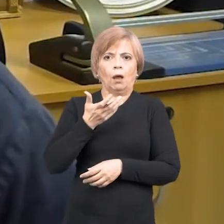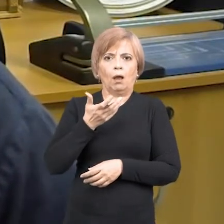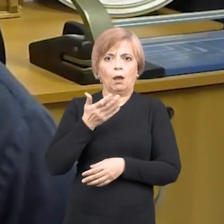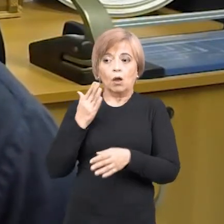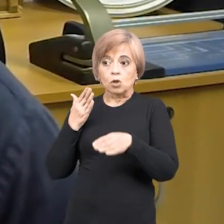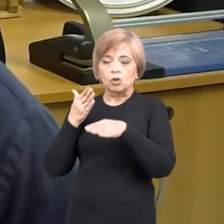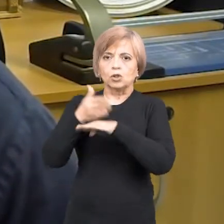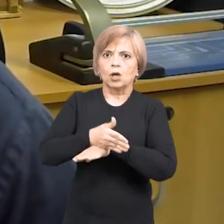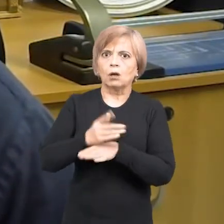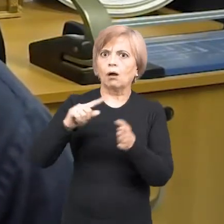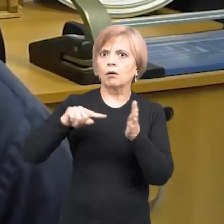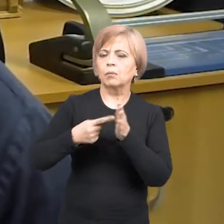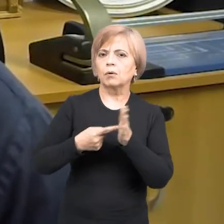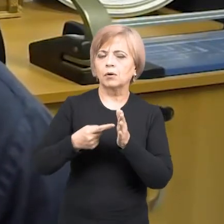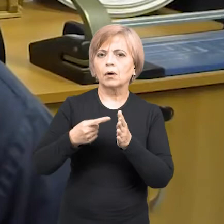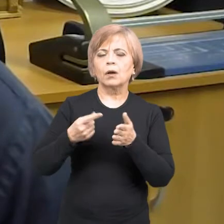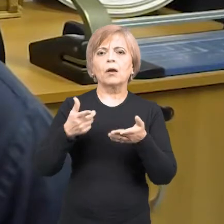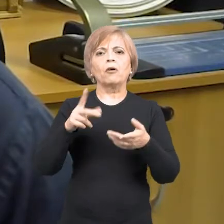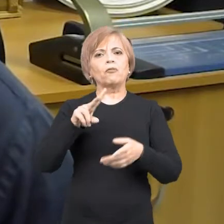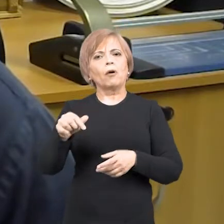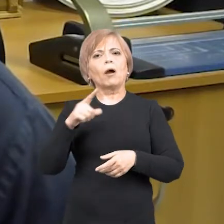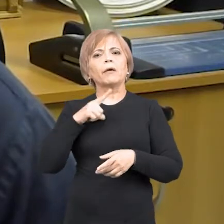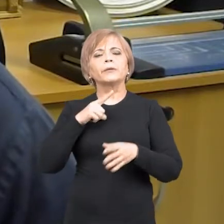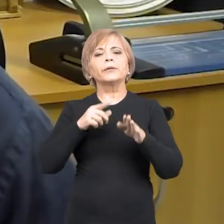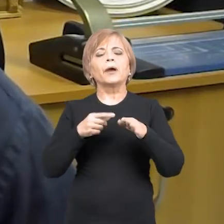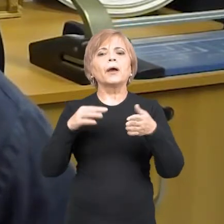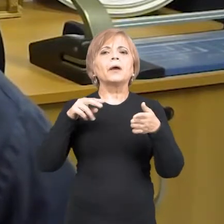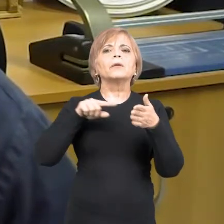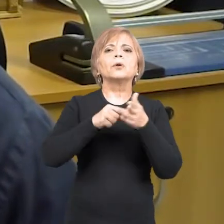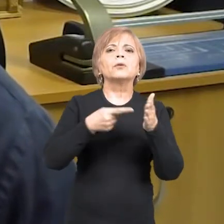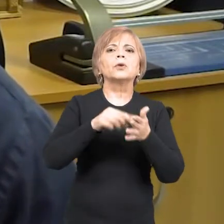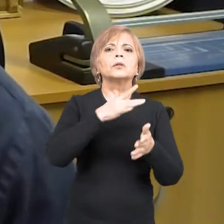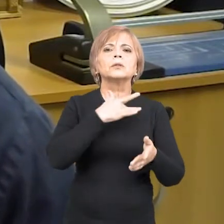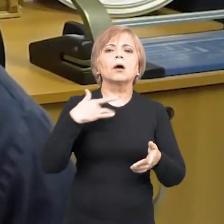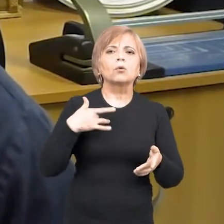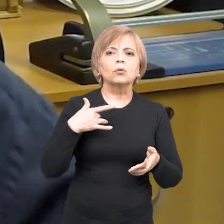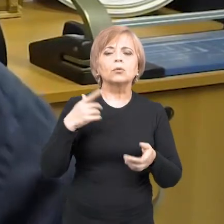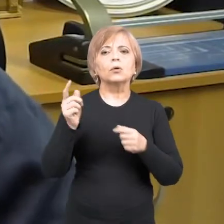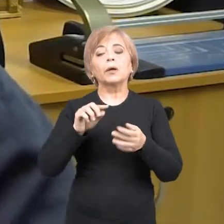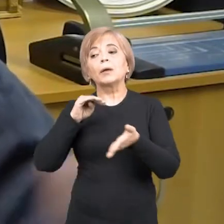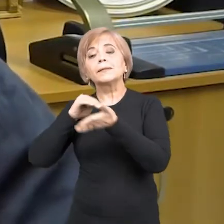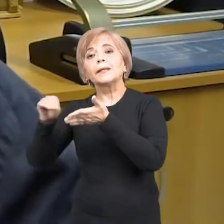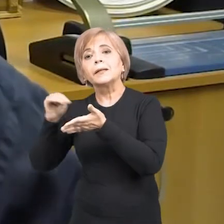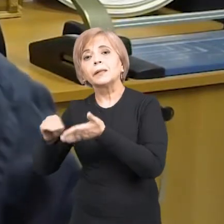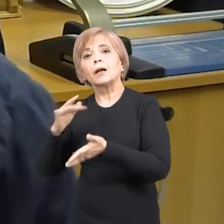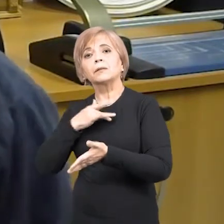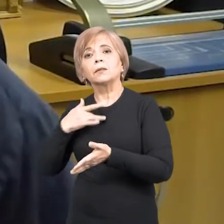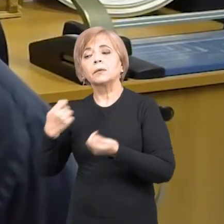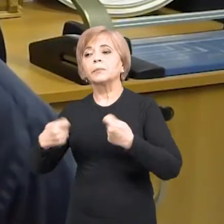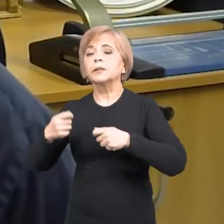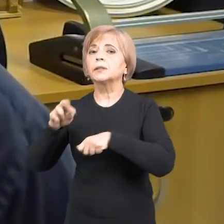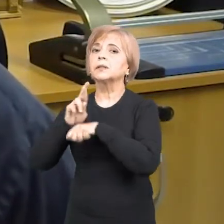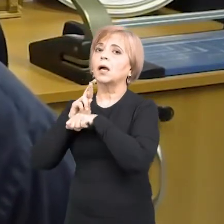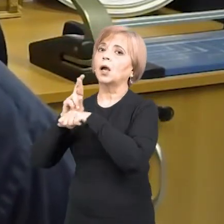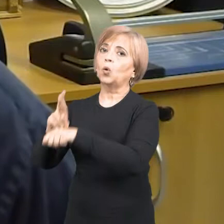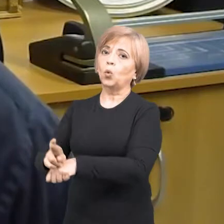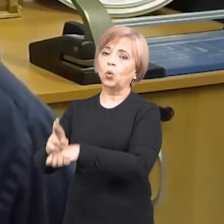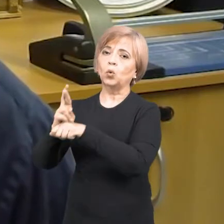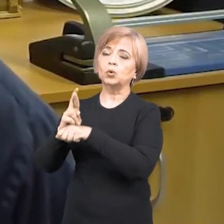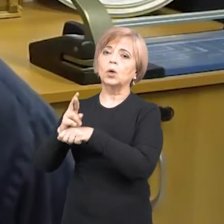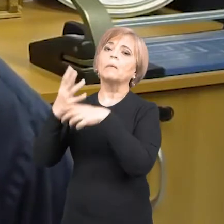suas funções de representação, acabaria tendo que se dirigir ao secretário de saúde para que conseguisse recursos para